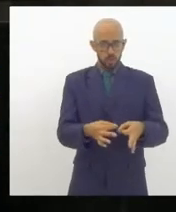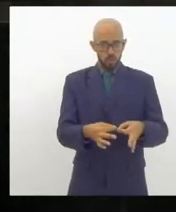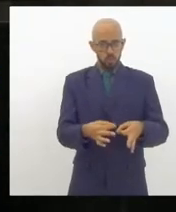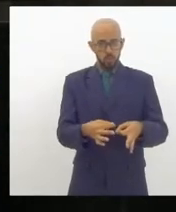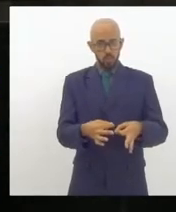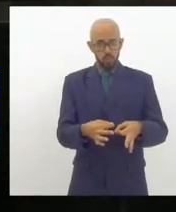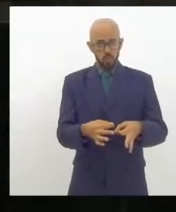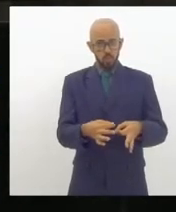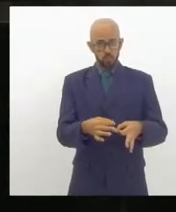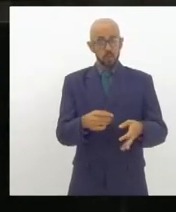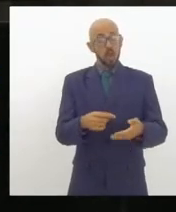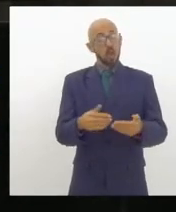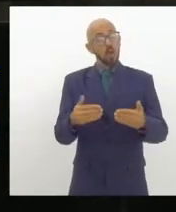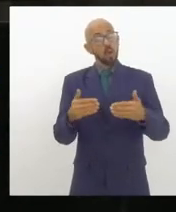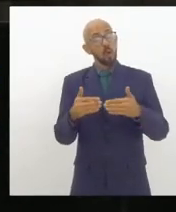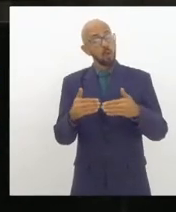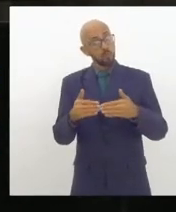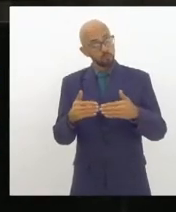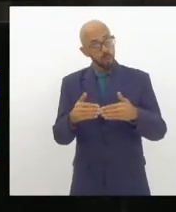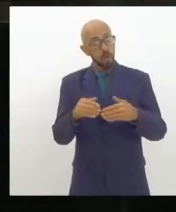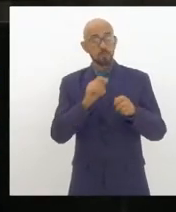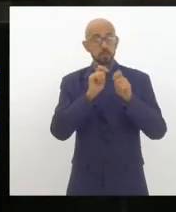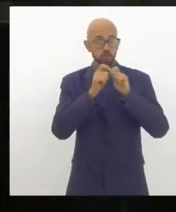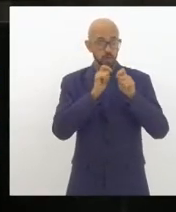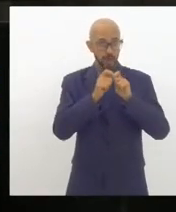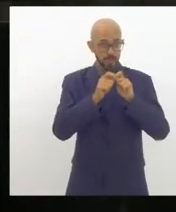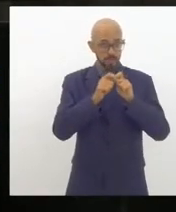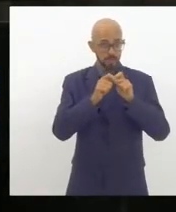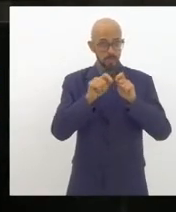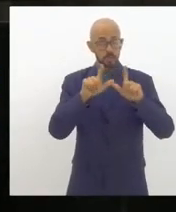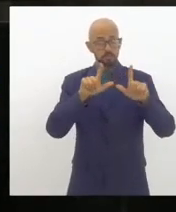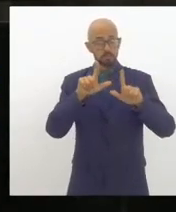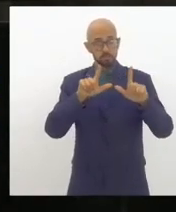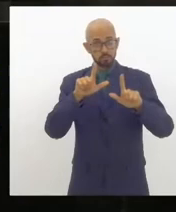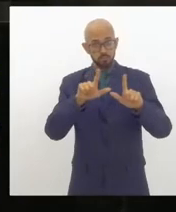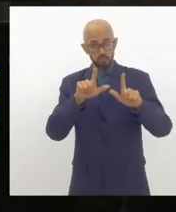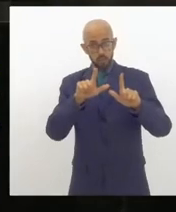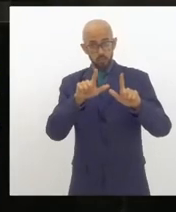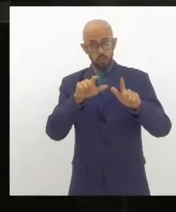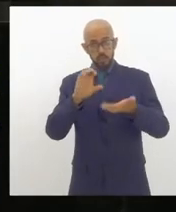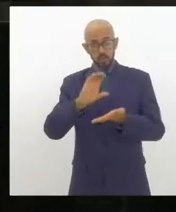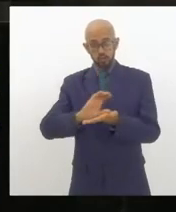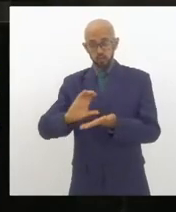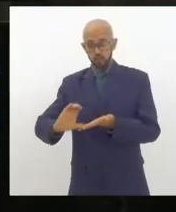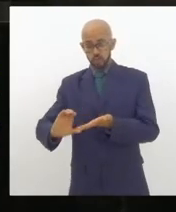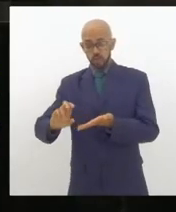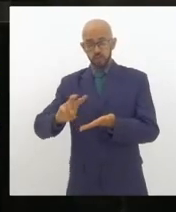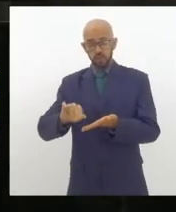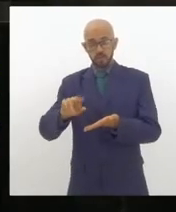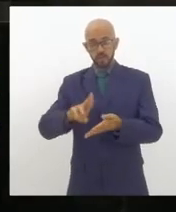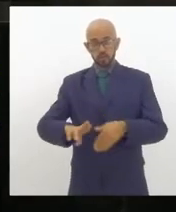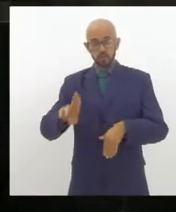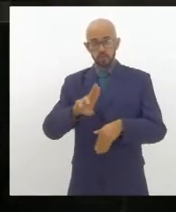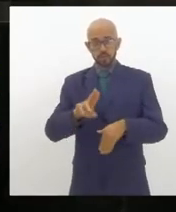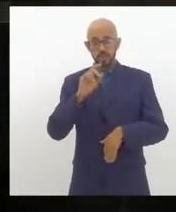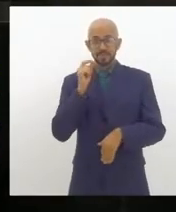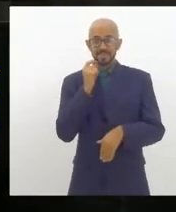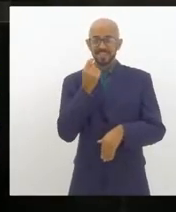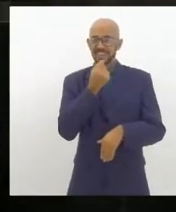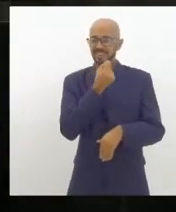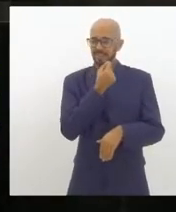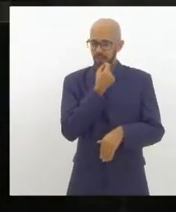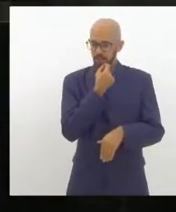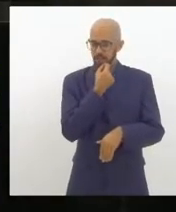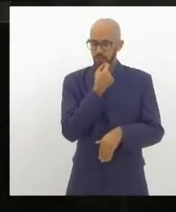o jornalista Edmilson Ávila, estes recursos serão aplicados nos meses de setembro, outubro,